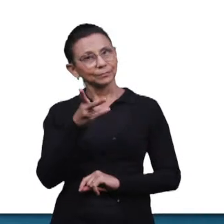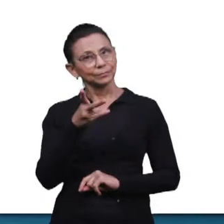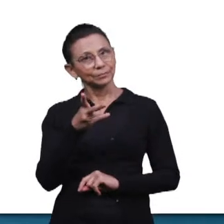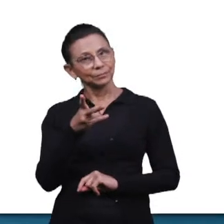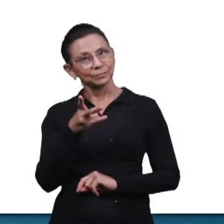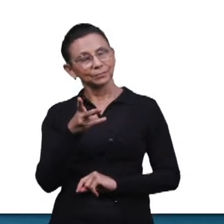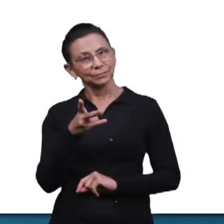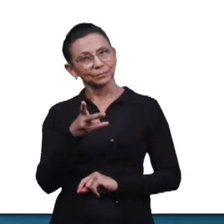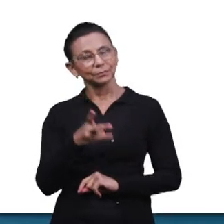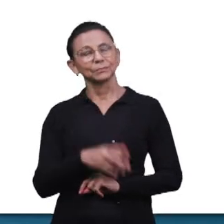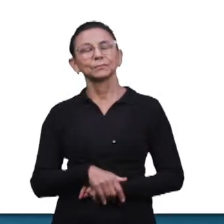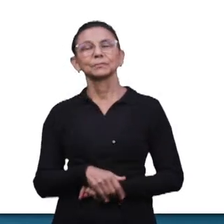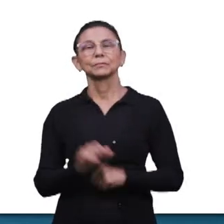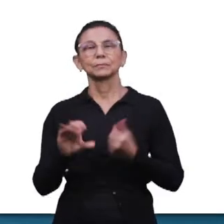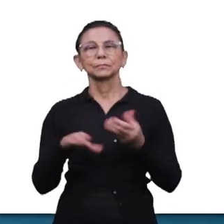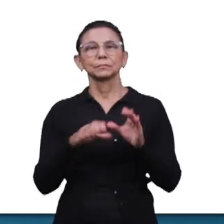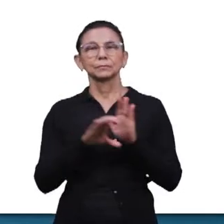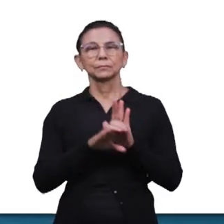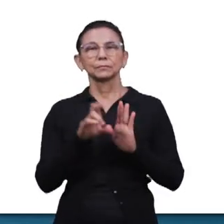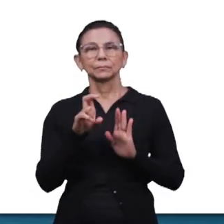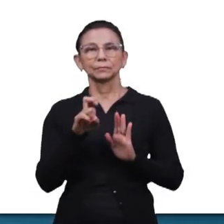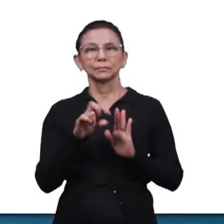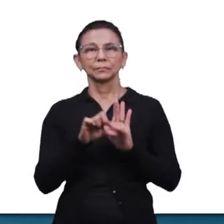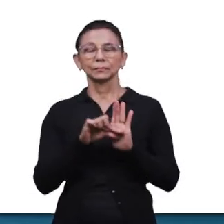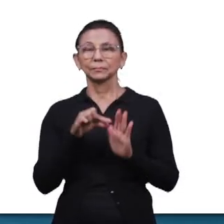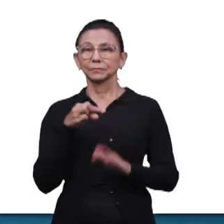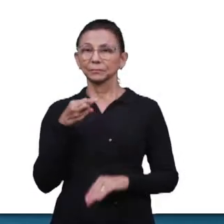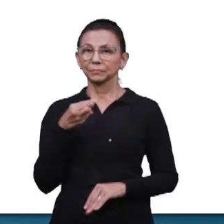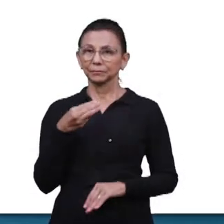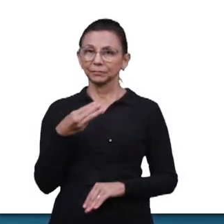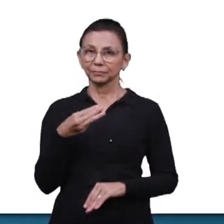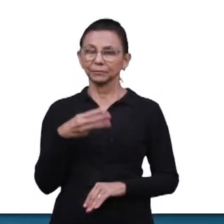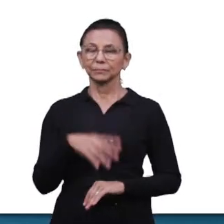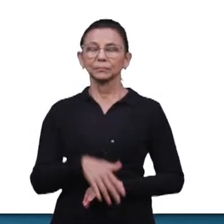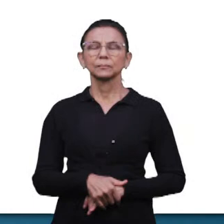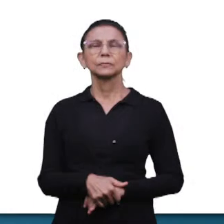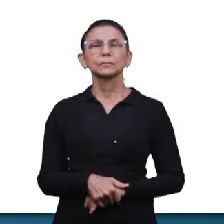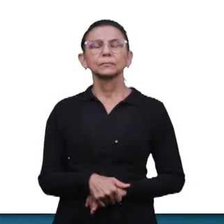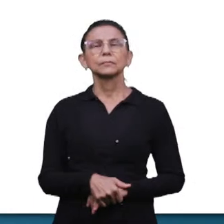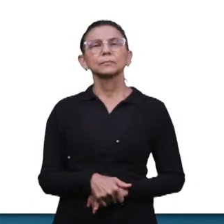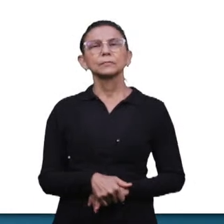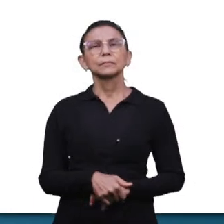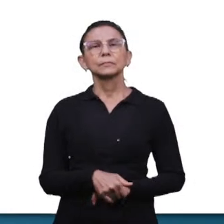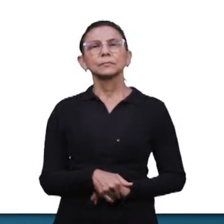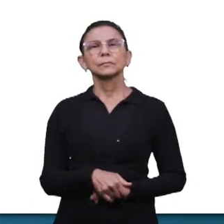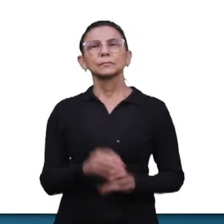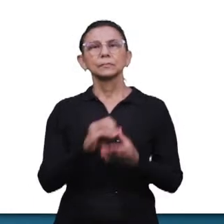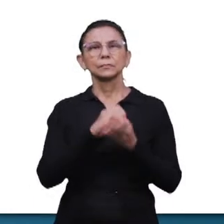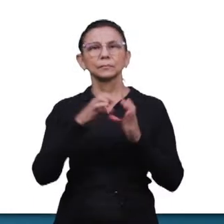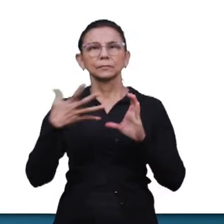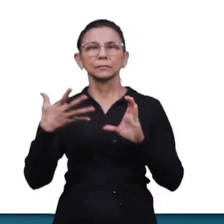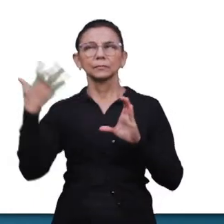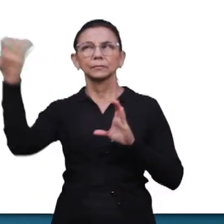mesmo verso, Cantares 5, verso 3, qual a aplicação profética